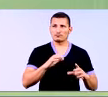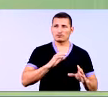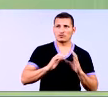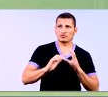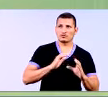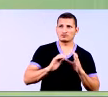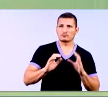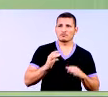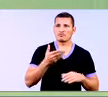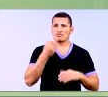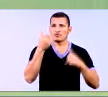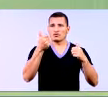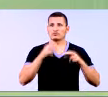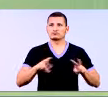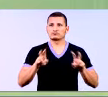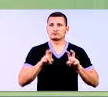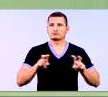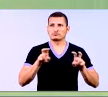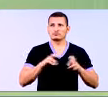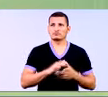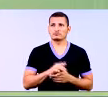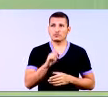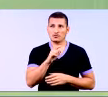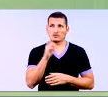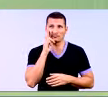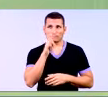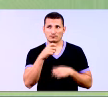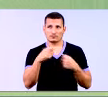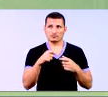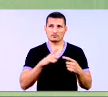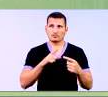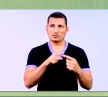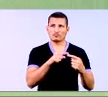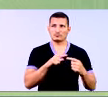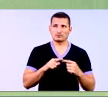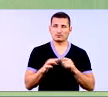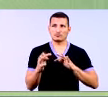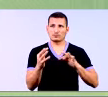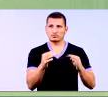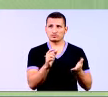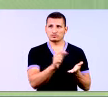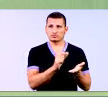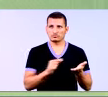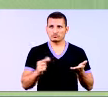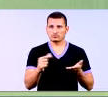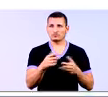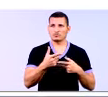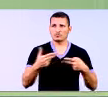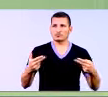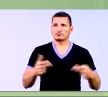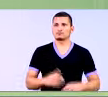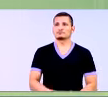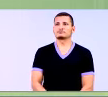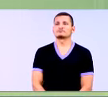dela. Aí a gente já viu que tem que ter compatibilidade entre todos os componentes e entre a placa-mãe também.